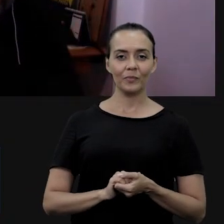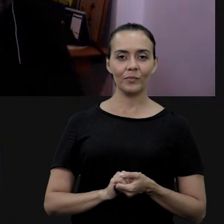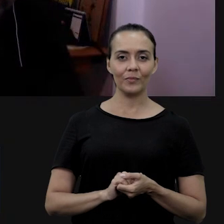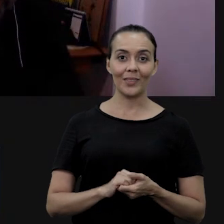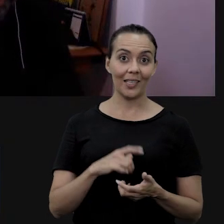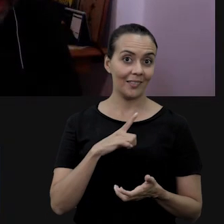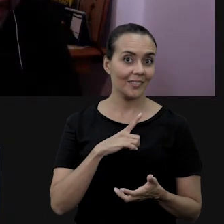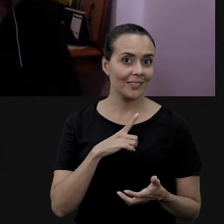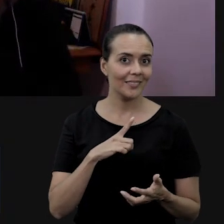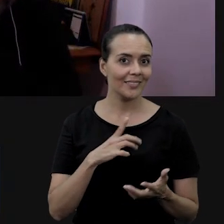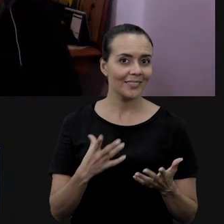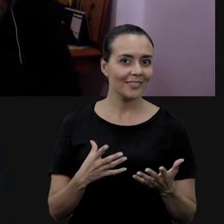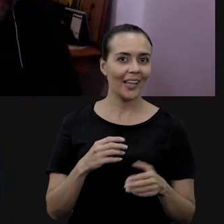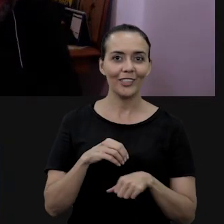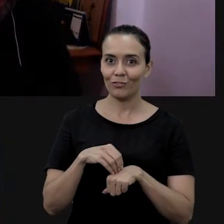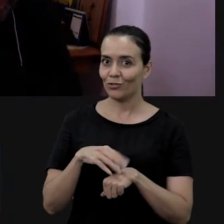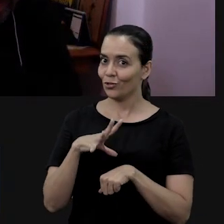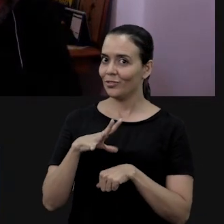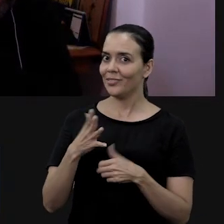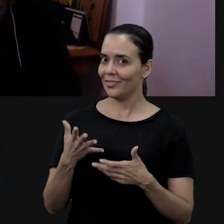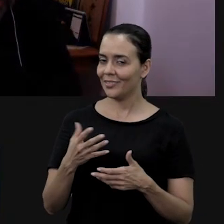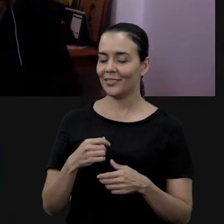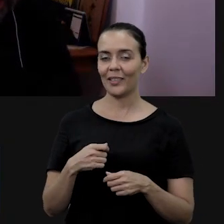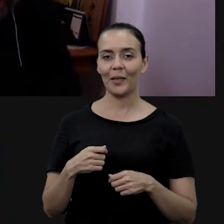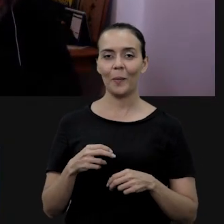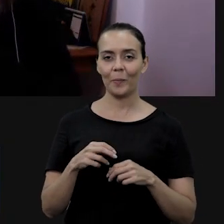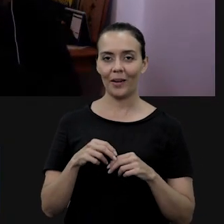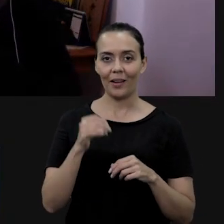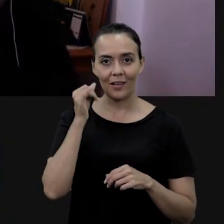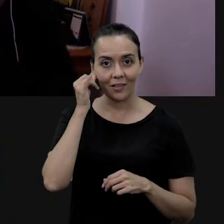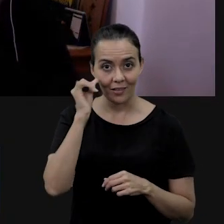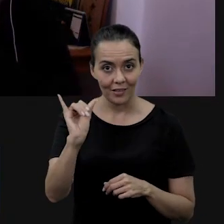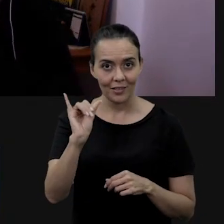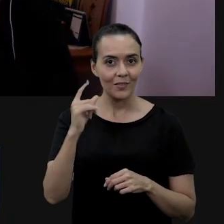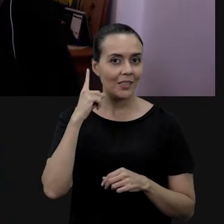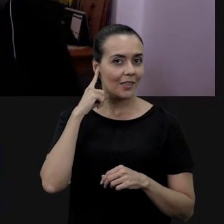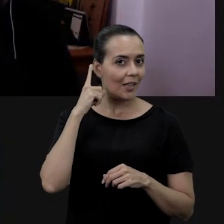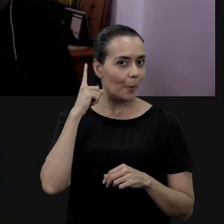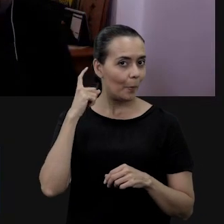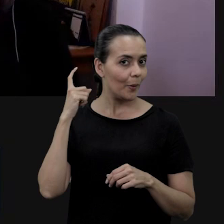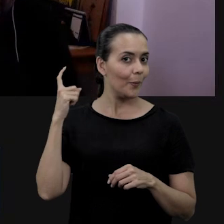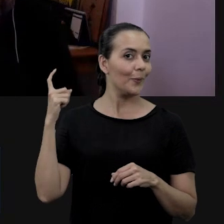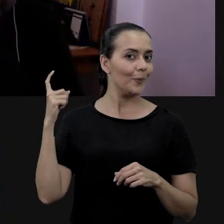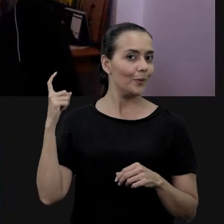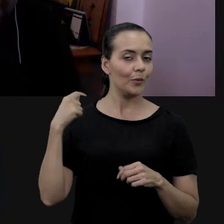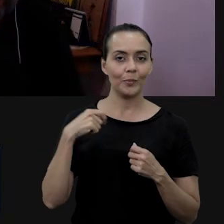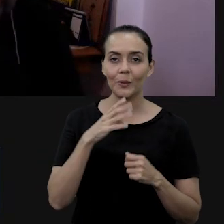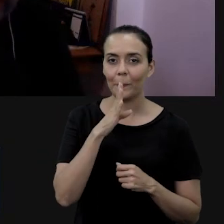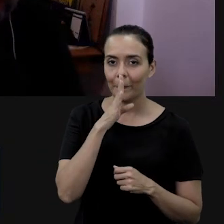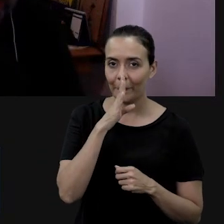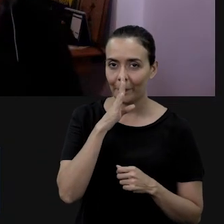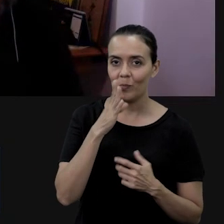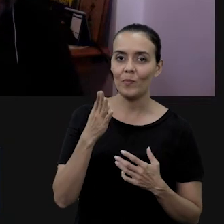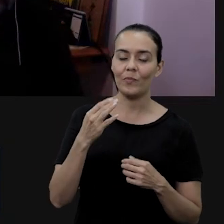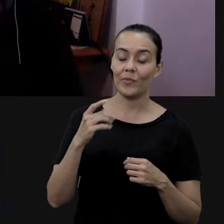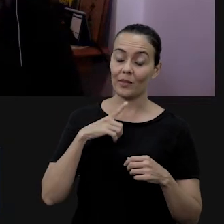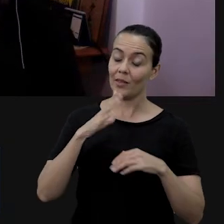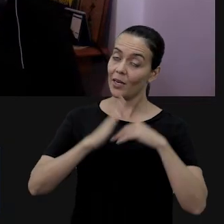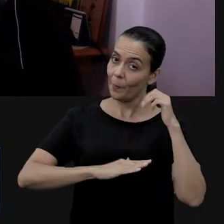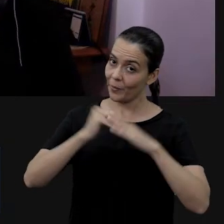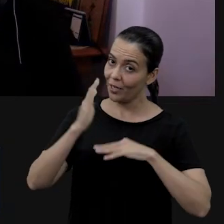enfim, essas boas maneiras, né, que também vão sendo aperfeiçoadas na escola, na prática,